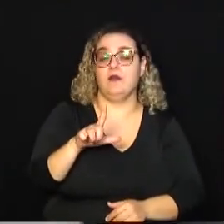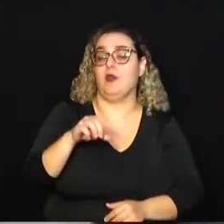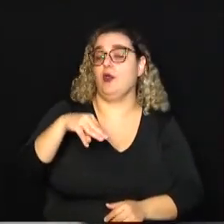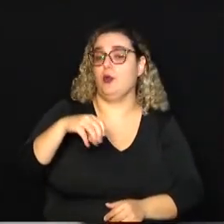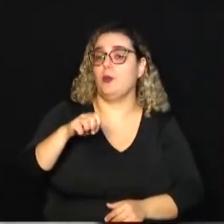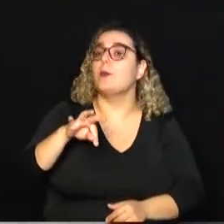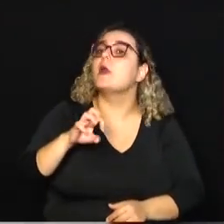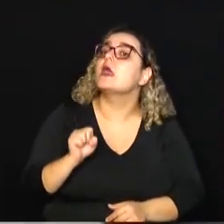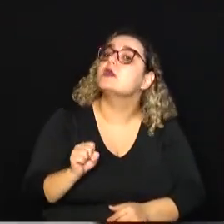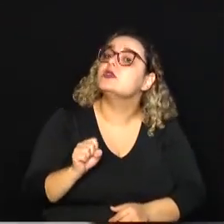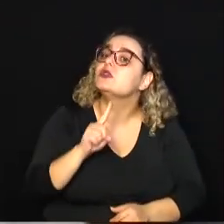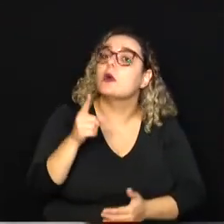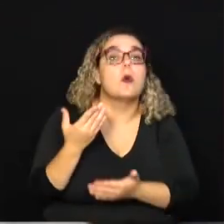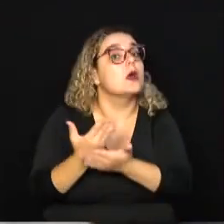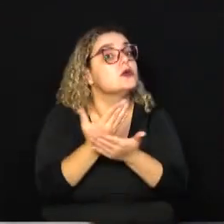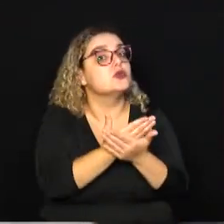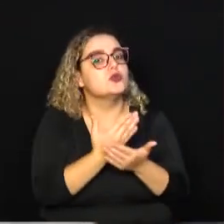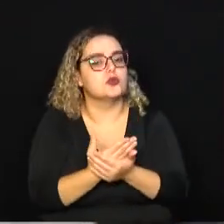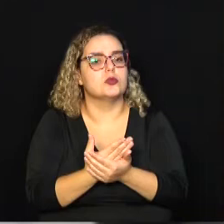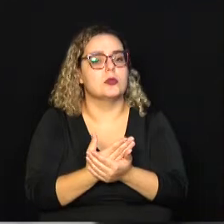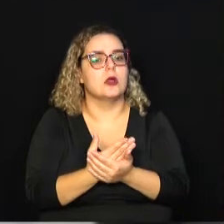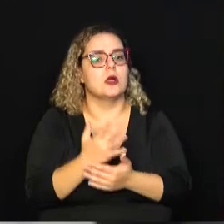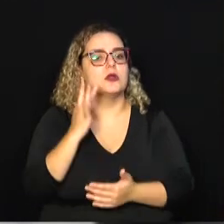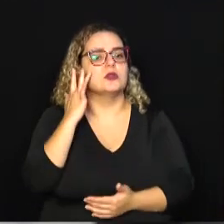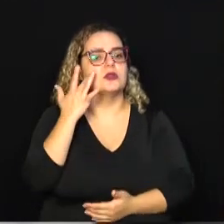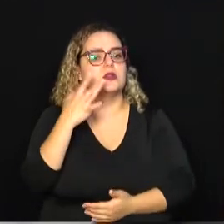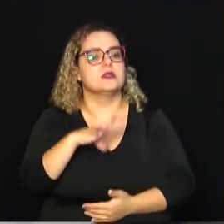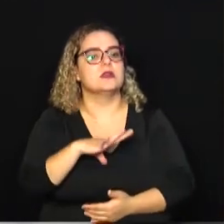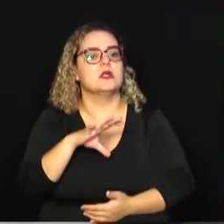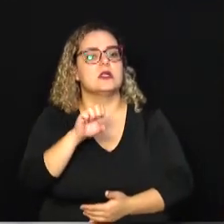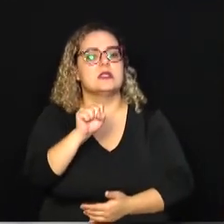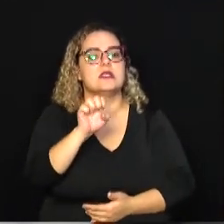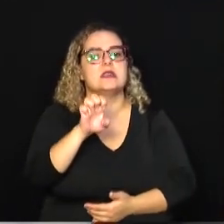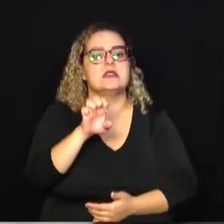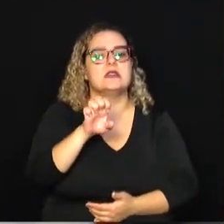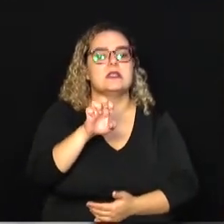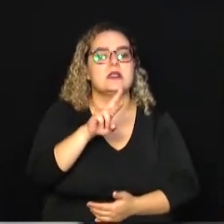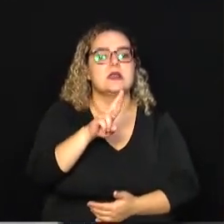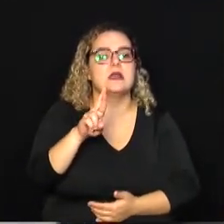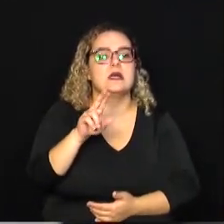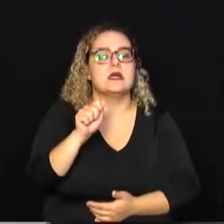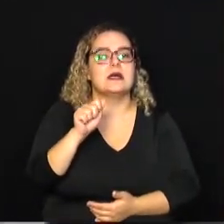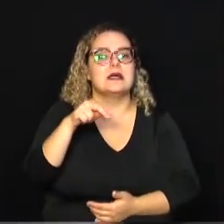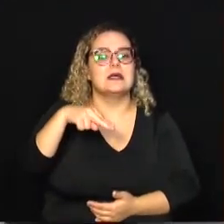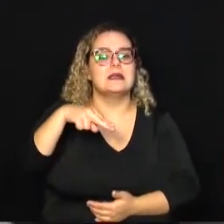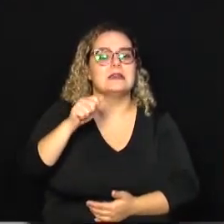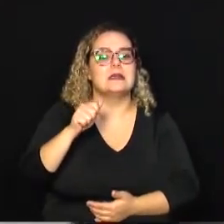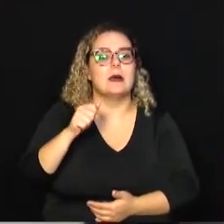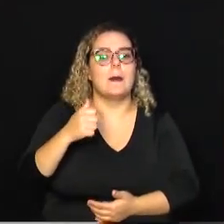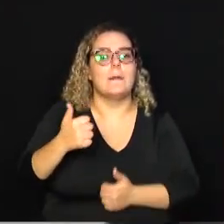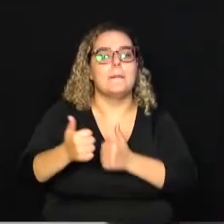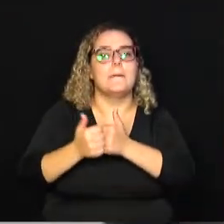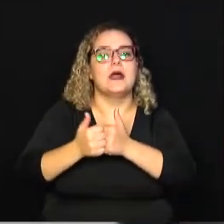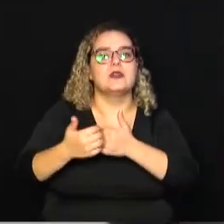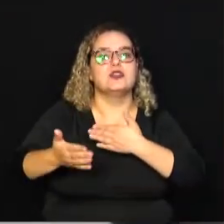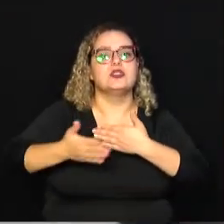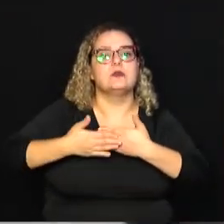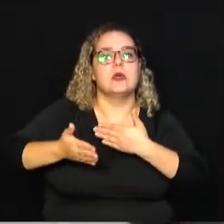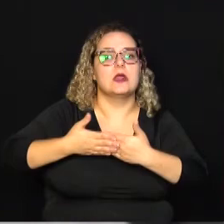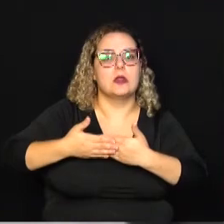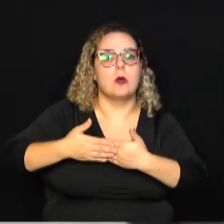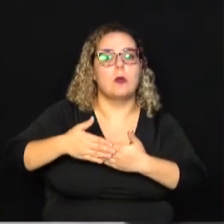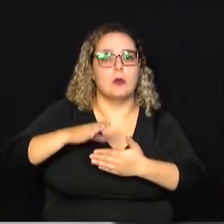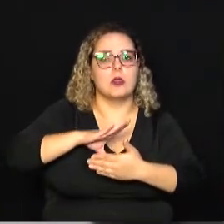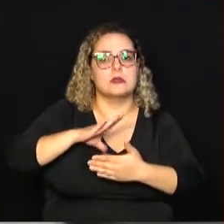feito agora na cidade de Serrana, lá perto de Ribeirão Preto, pelo Instituto Butantan, que está vacinando 30 mil pessoas da cidade, a